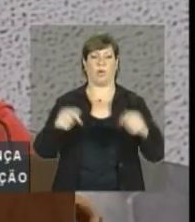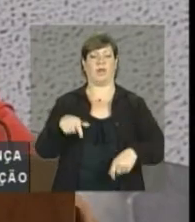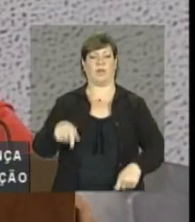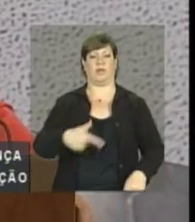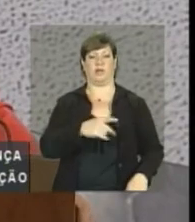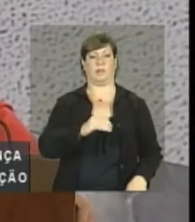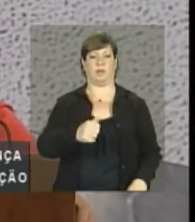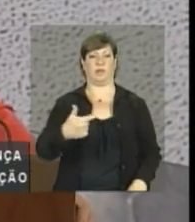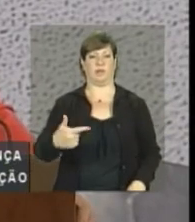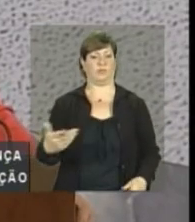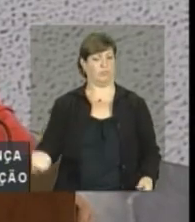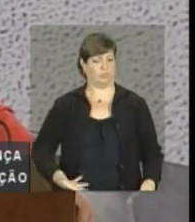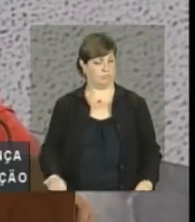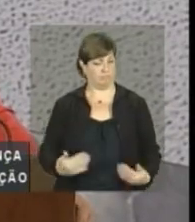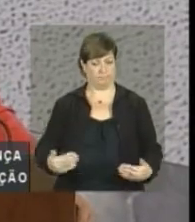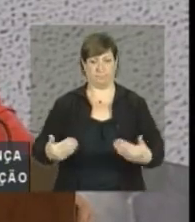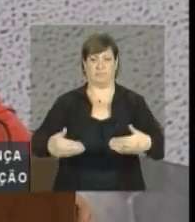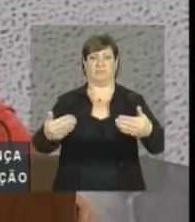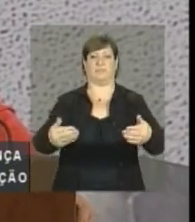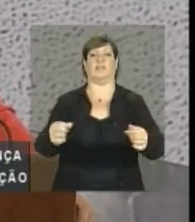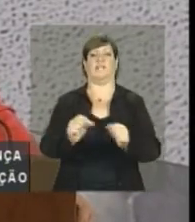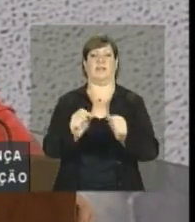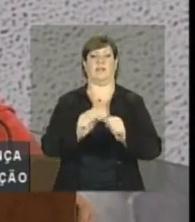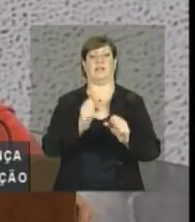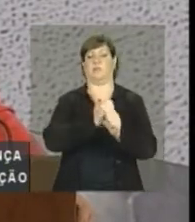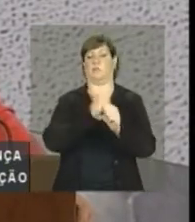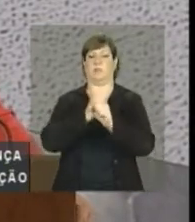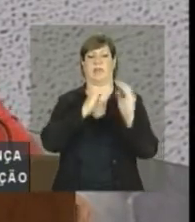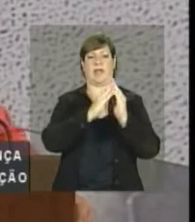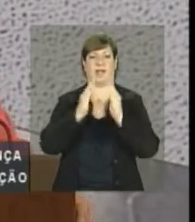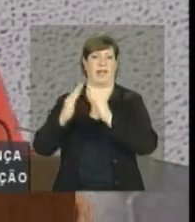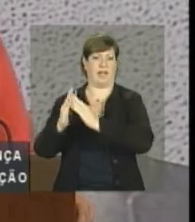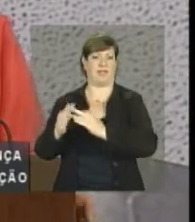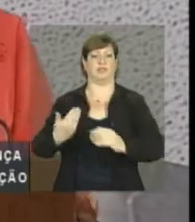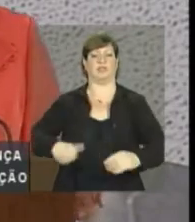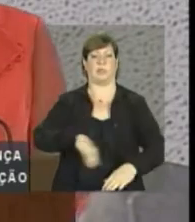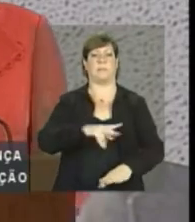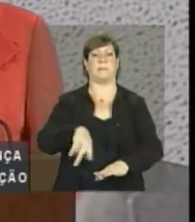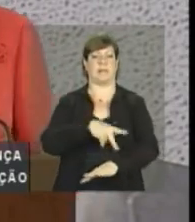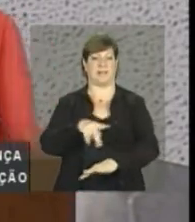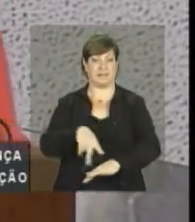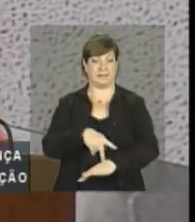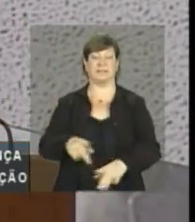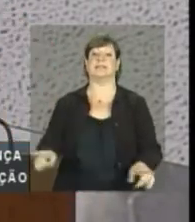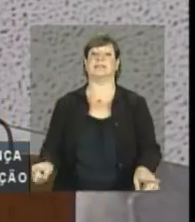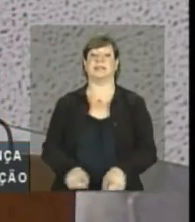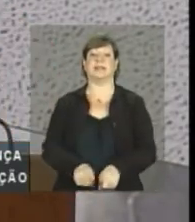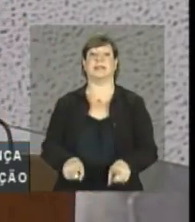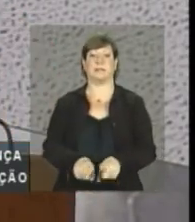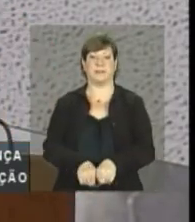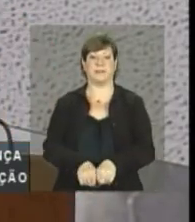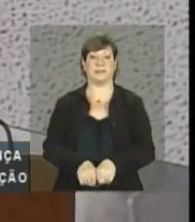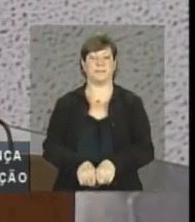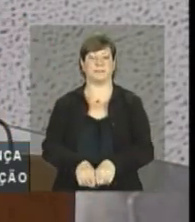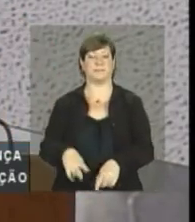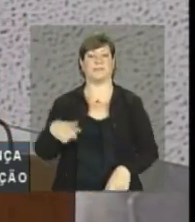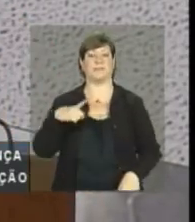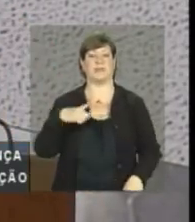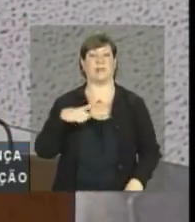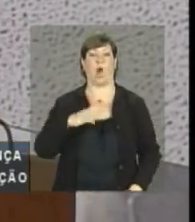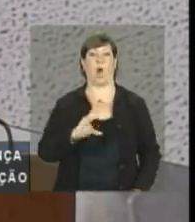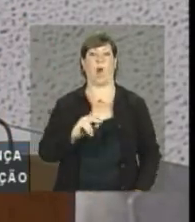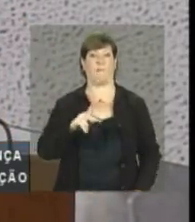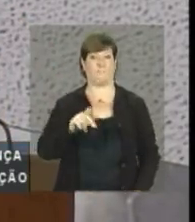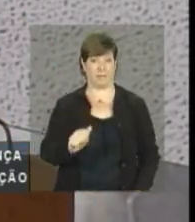de acelerar ainda mais a produção de moradias do nosso país. Além disso, temos a Copa